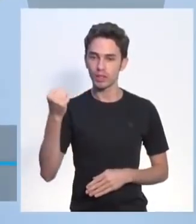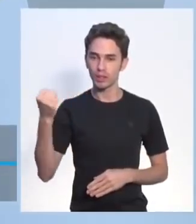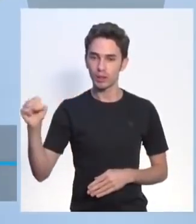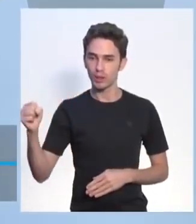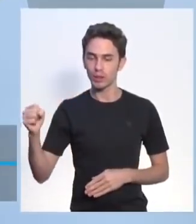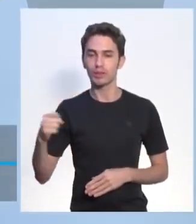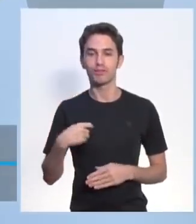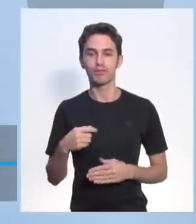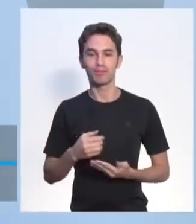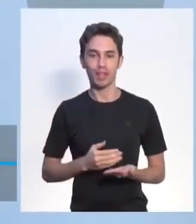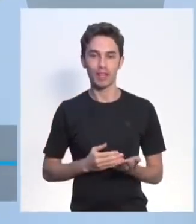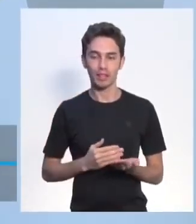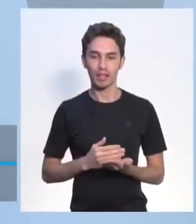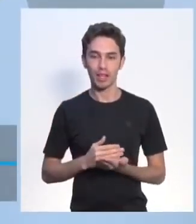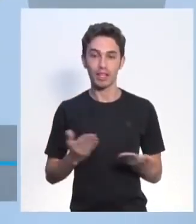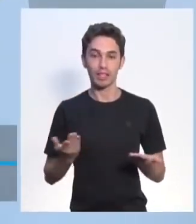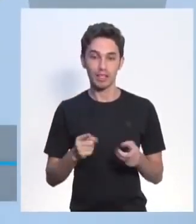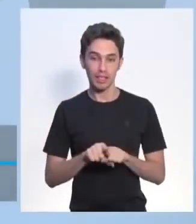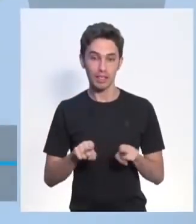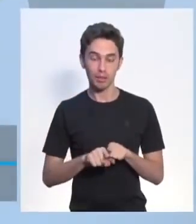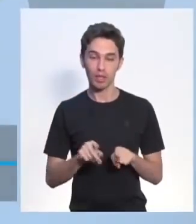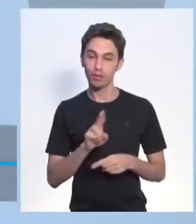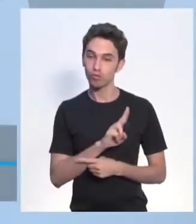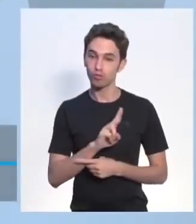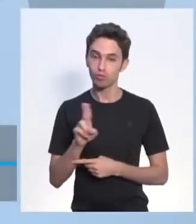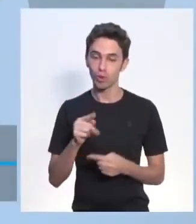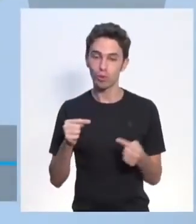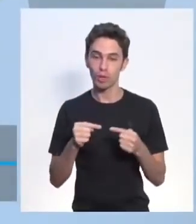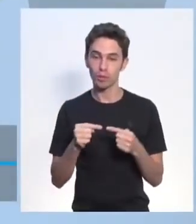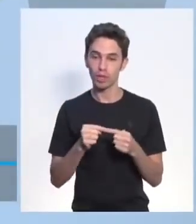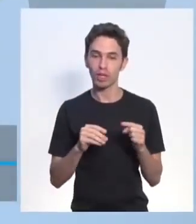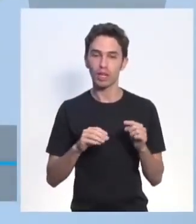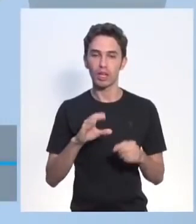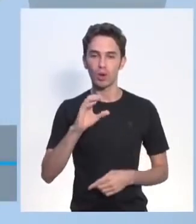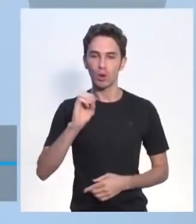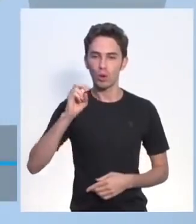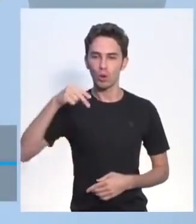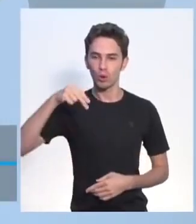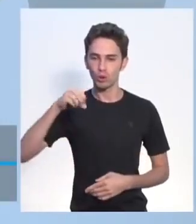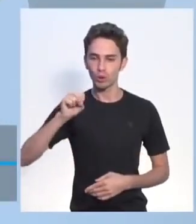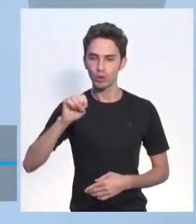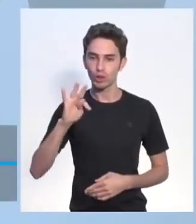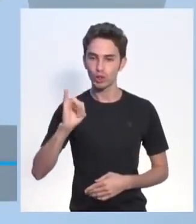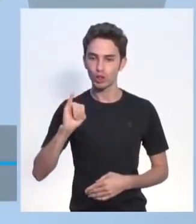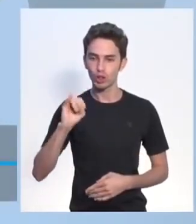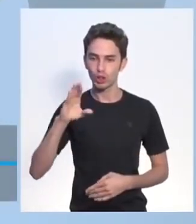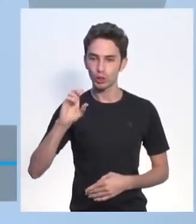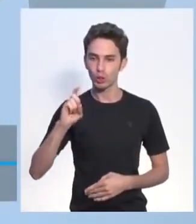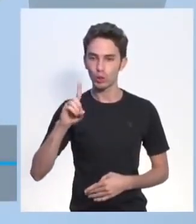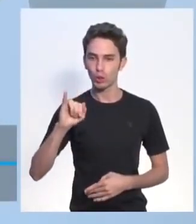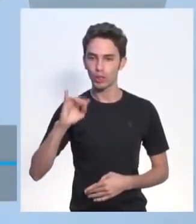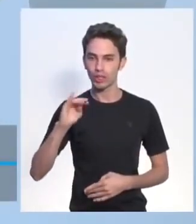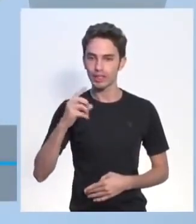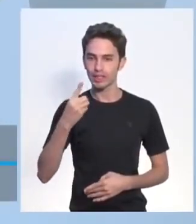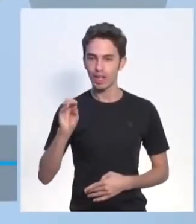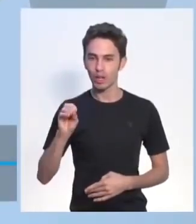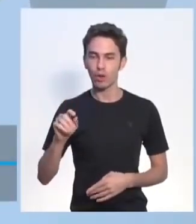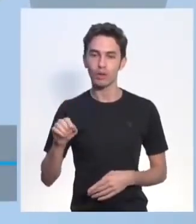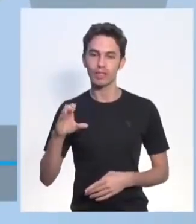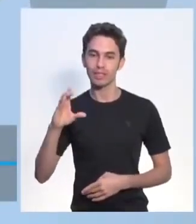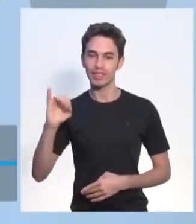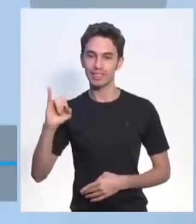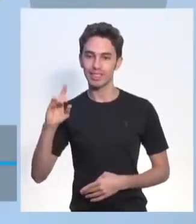o seu nome, que foi lhe dado como Constituição Cidadã. Dentro aí desse quadro